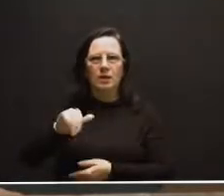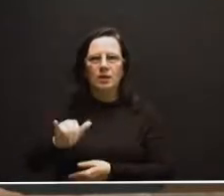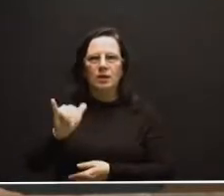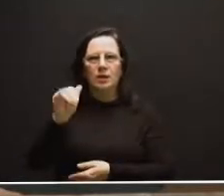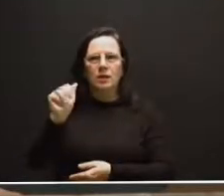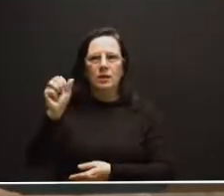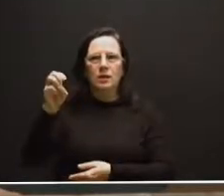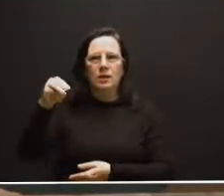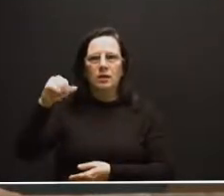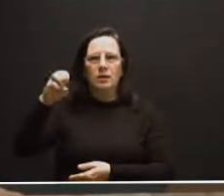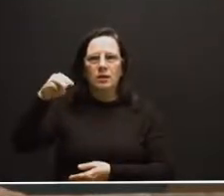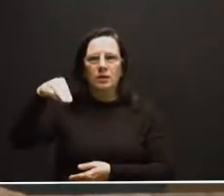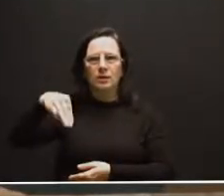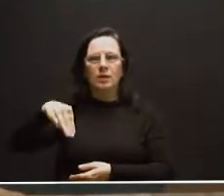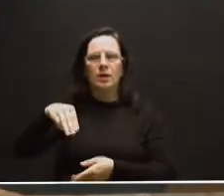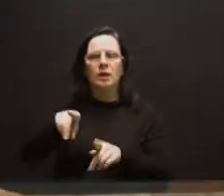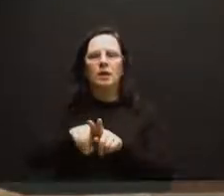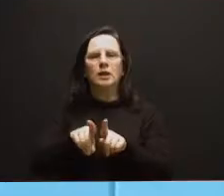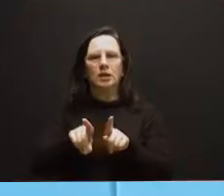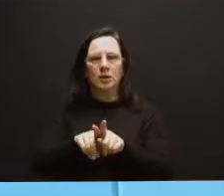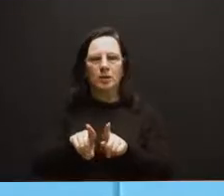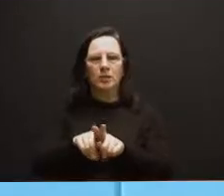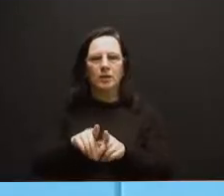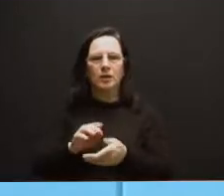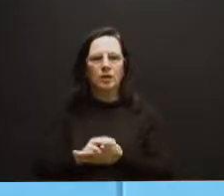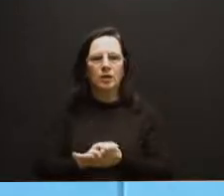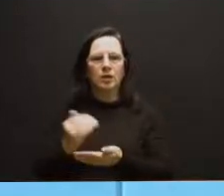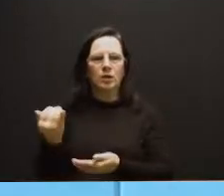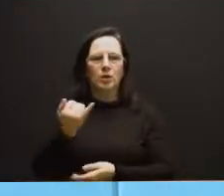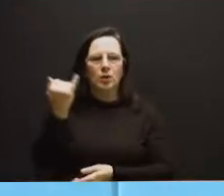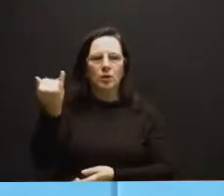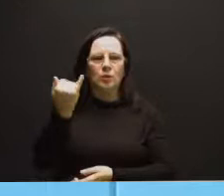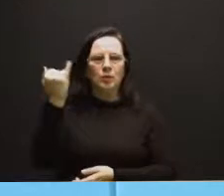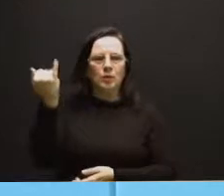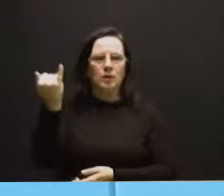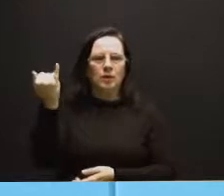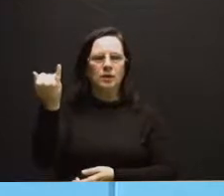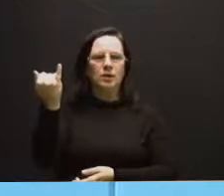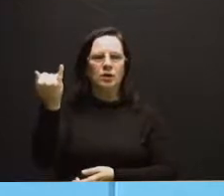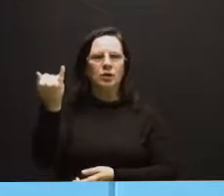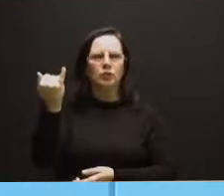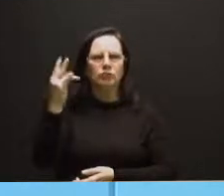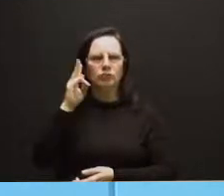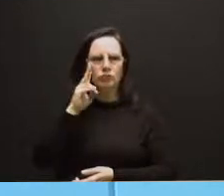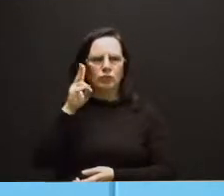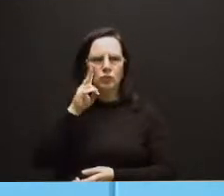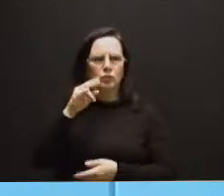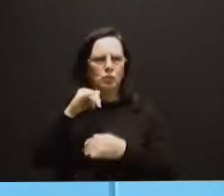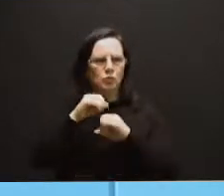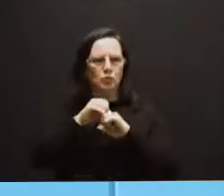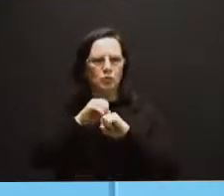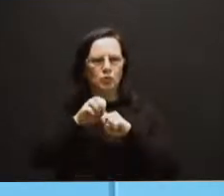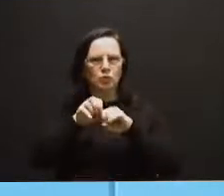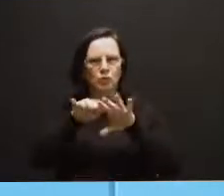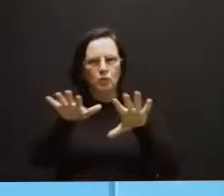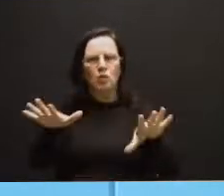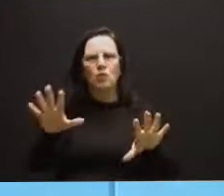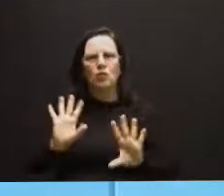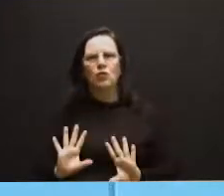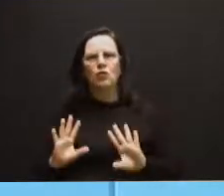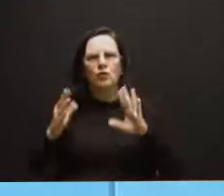vossa excelência aqui pontuou a importância de eles é fazerem história presidente num festival